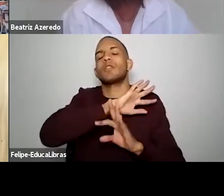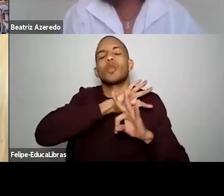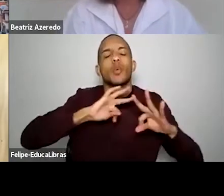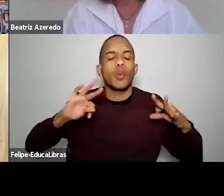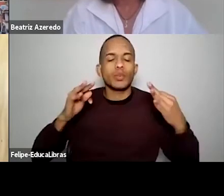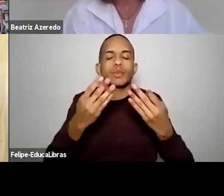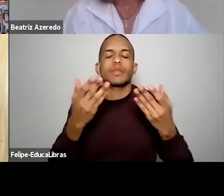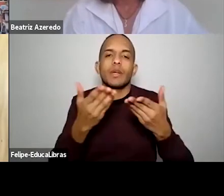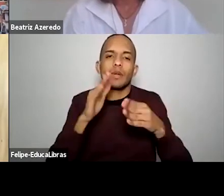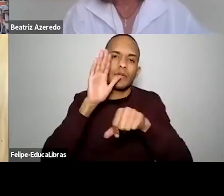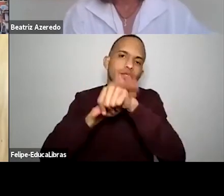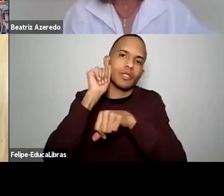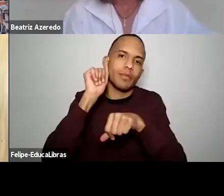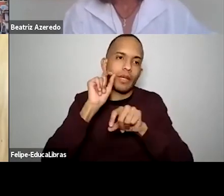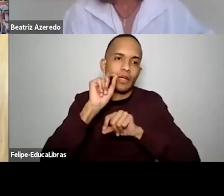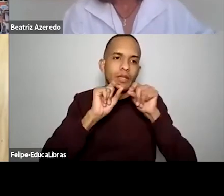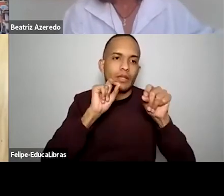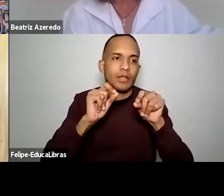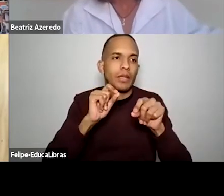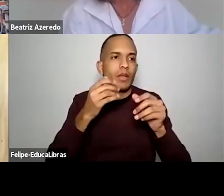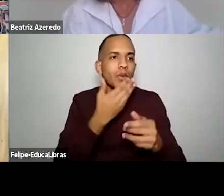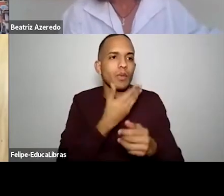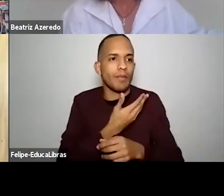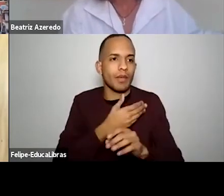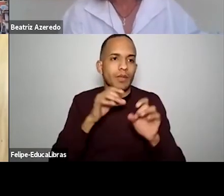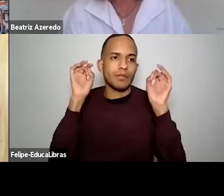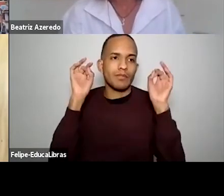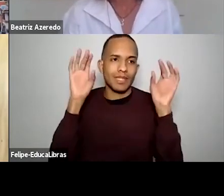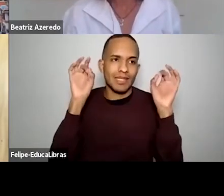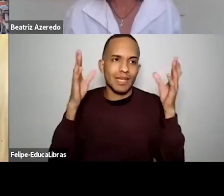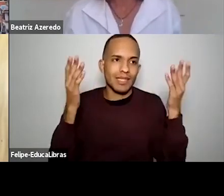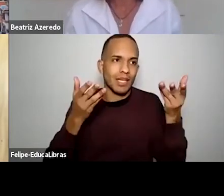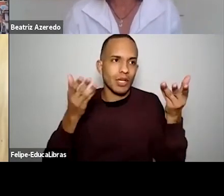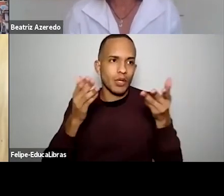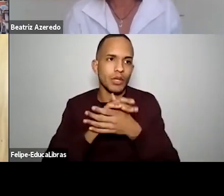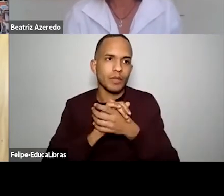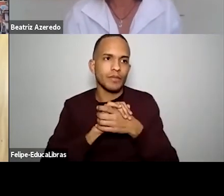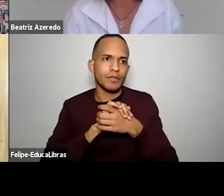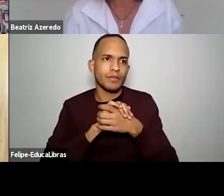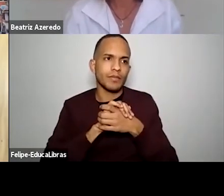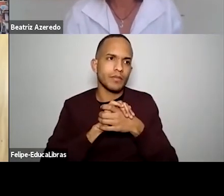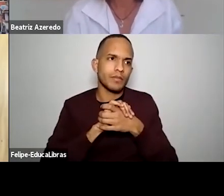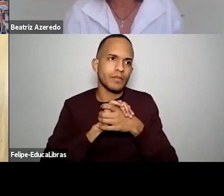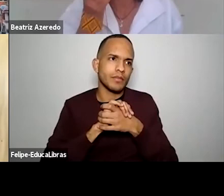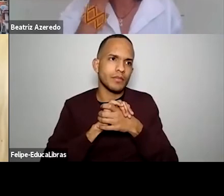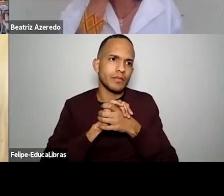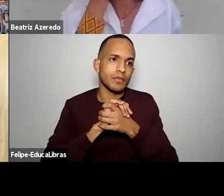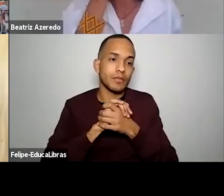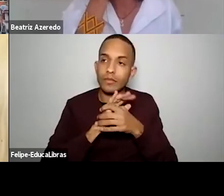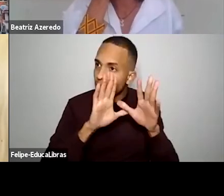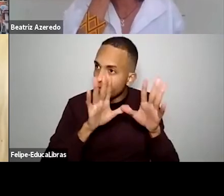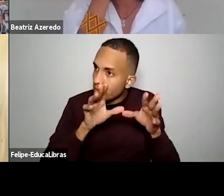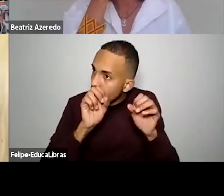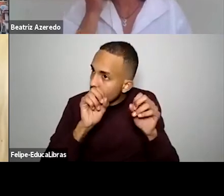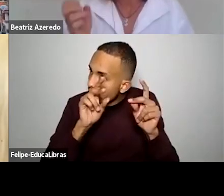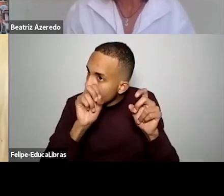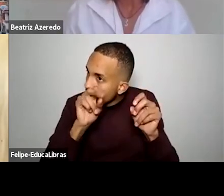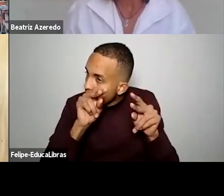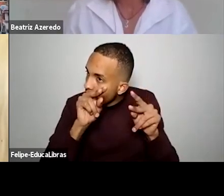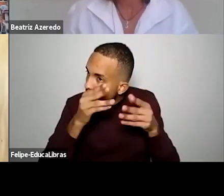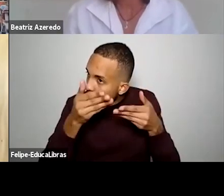chamar os nossos convidados especiais agora. Tá pronto aí, produção? Convidados especiais?